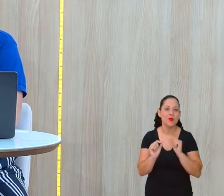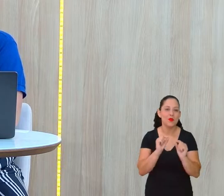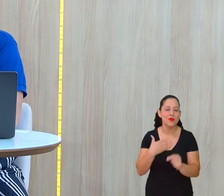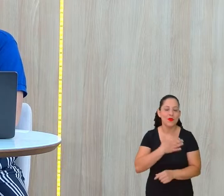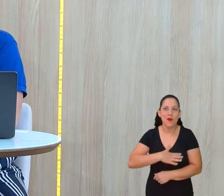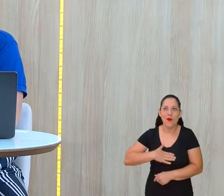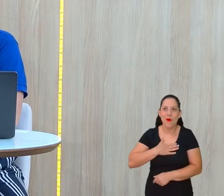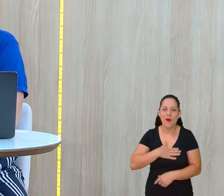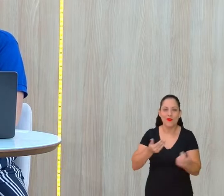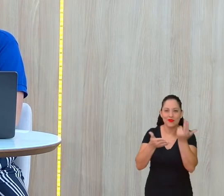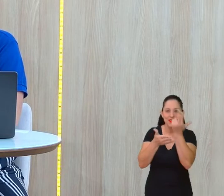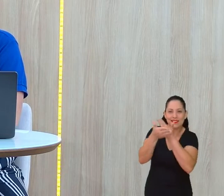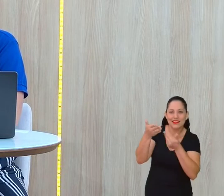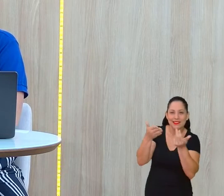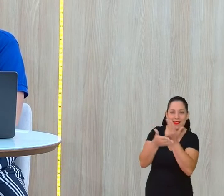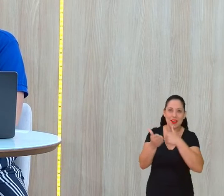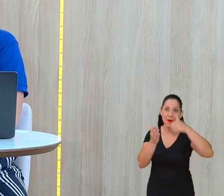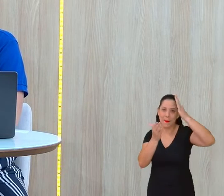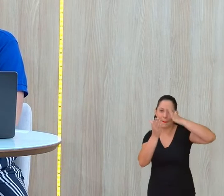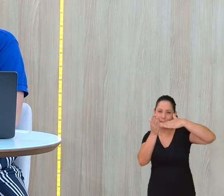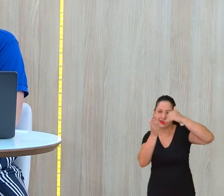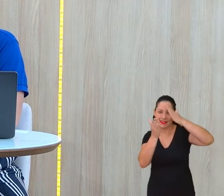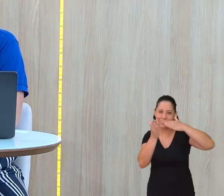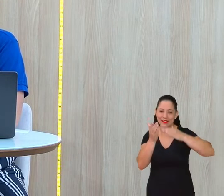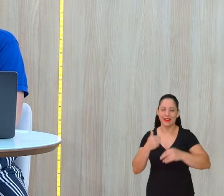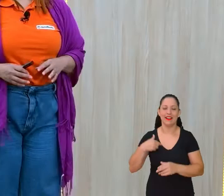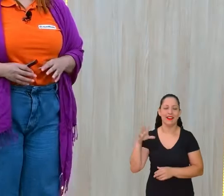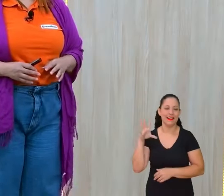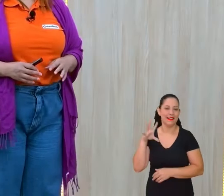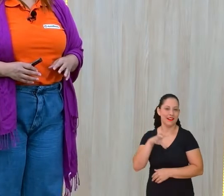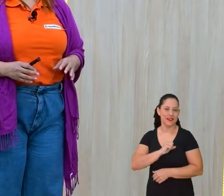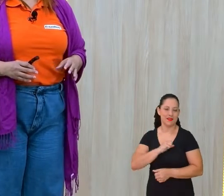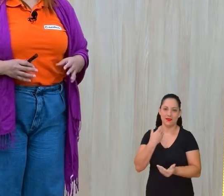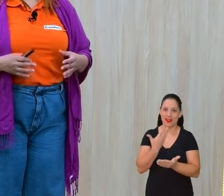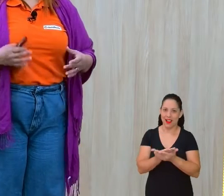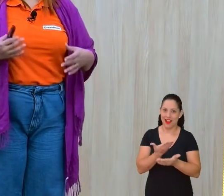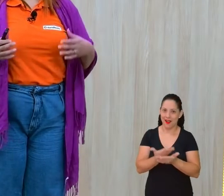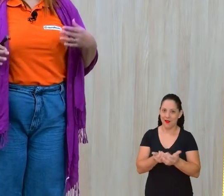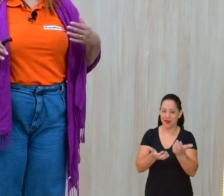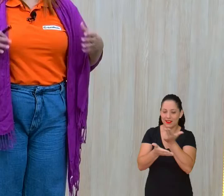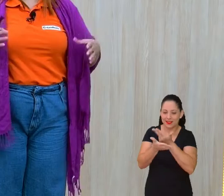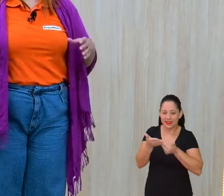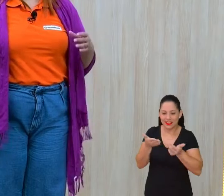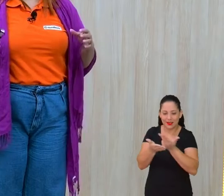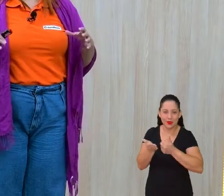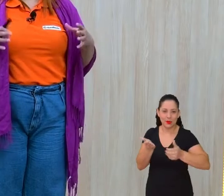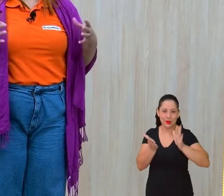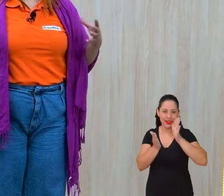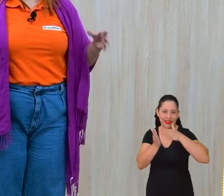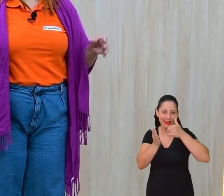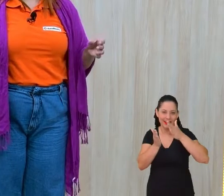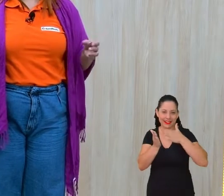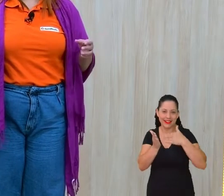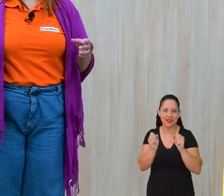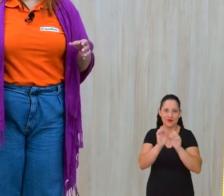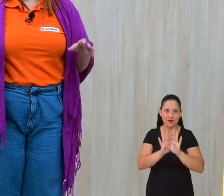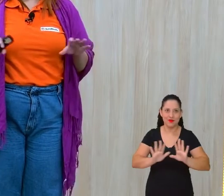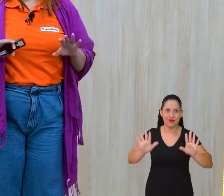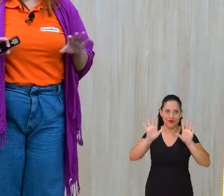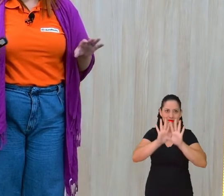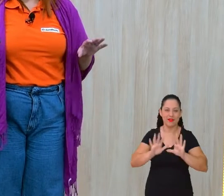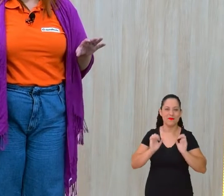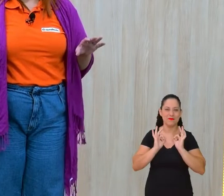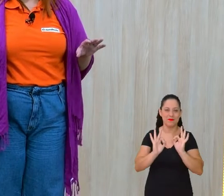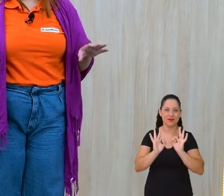pinturas, os desenhos. ai, meu Deus, eu amo tuas aulas de pintura, de desenho, de artes visuais, gente.